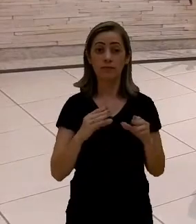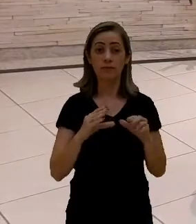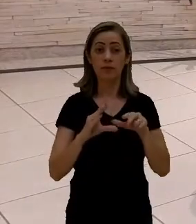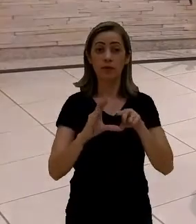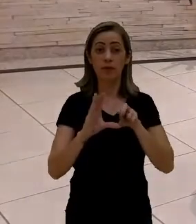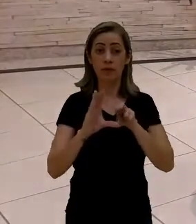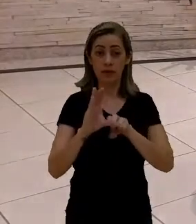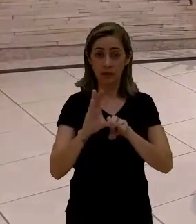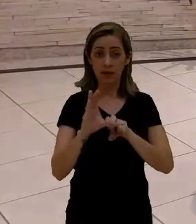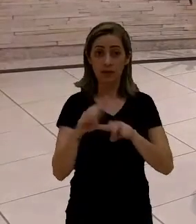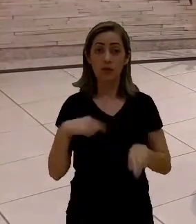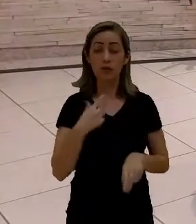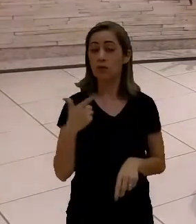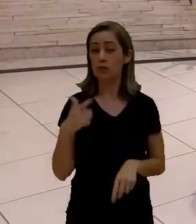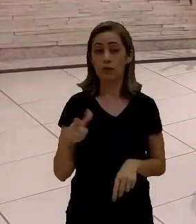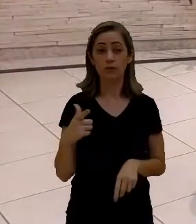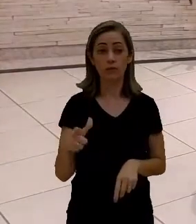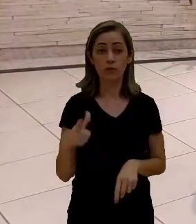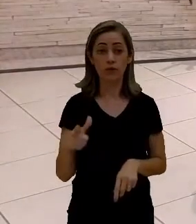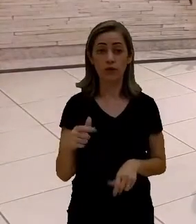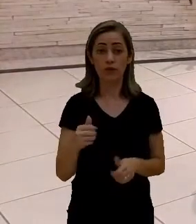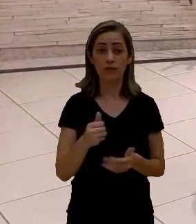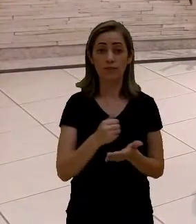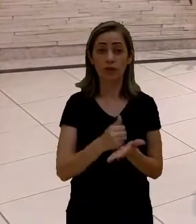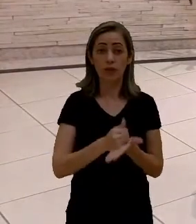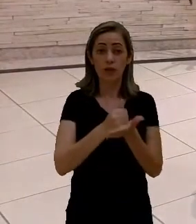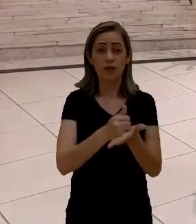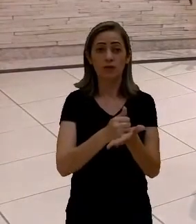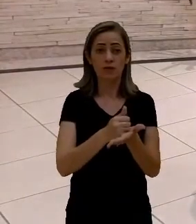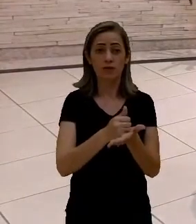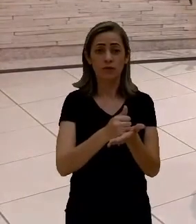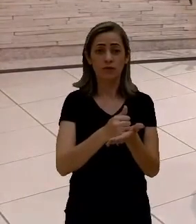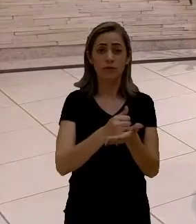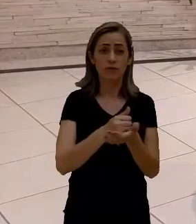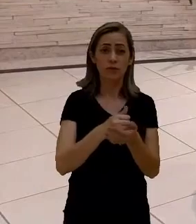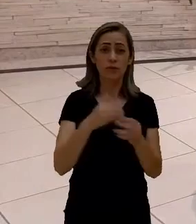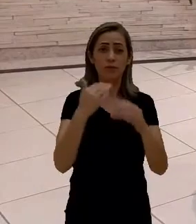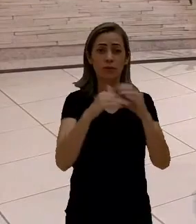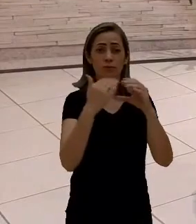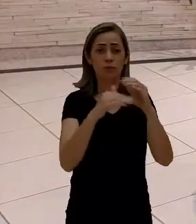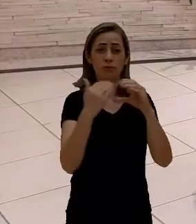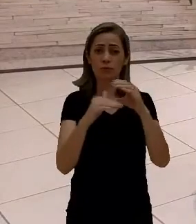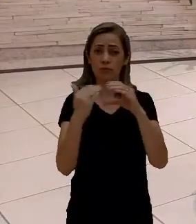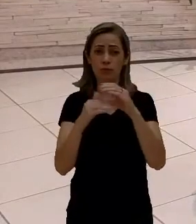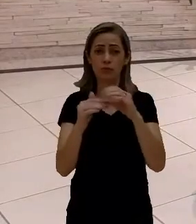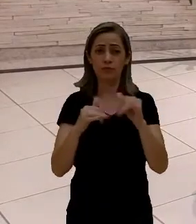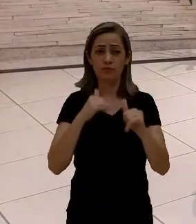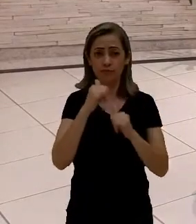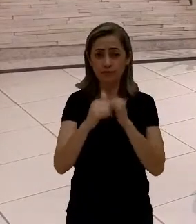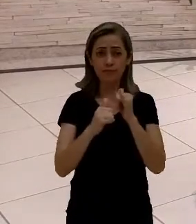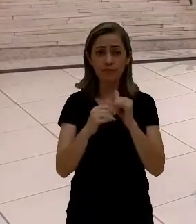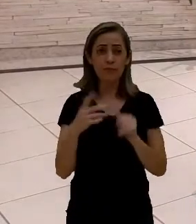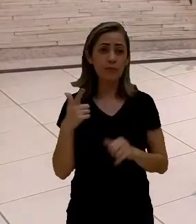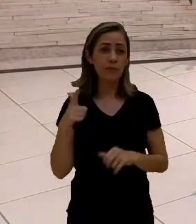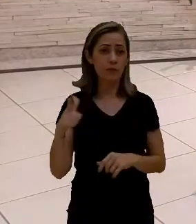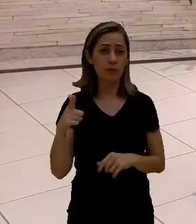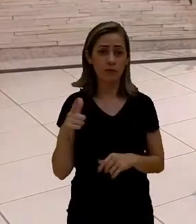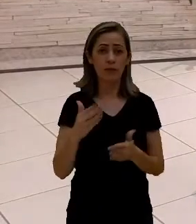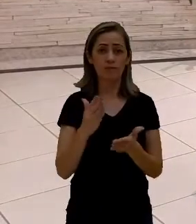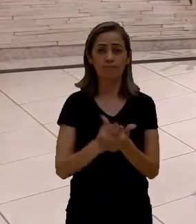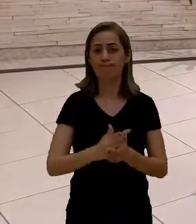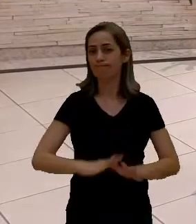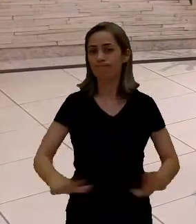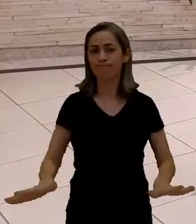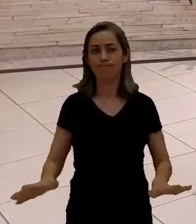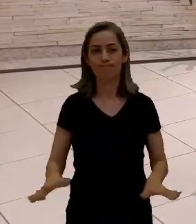todo o suporte para a transmissão então nós encerramos com todas as atividades inclusive sem